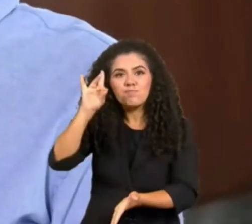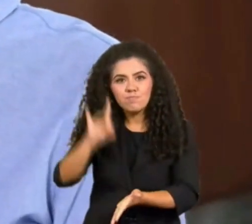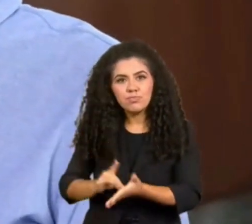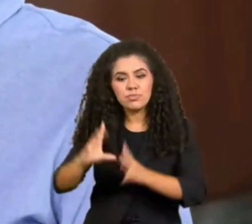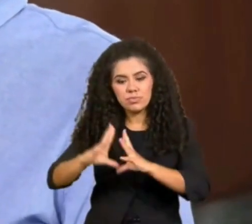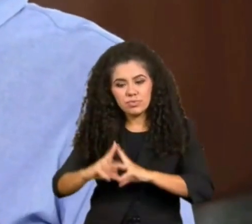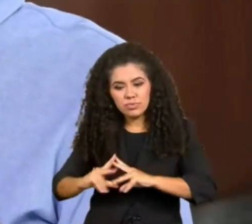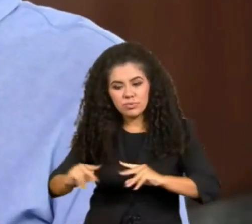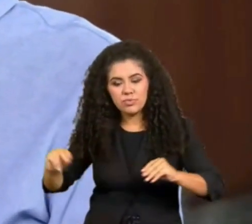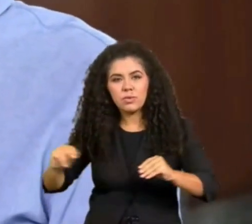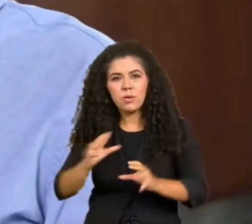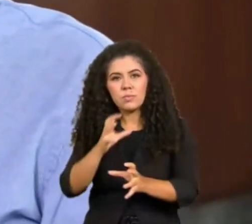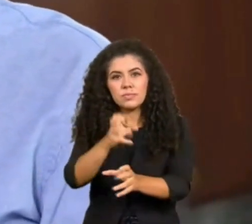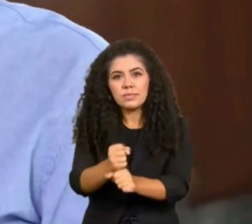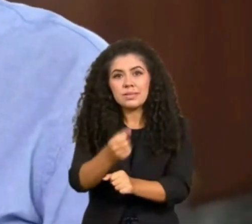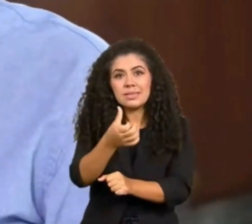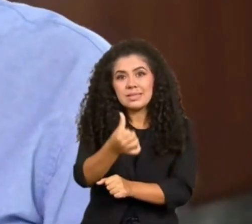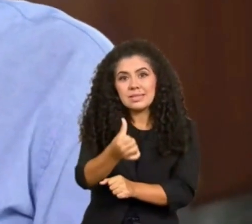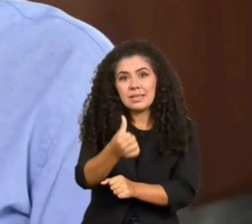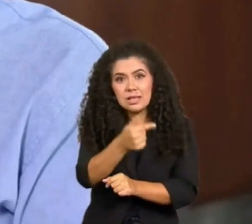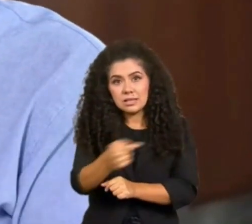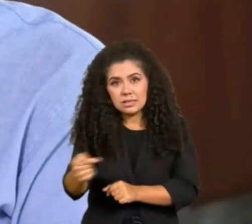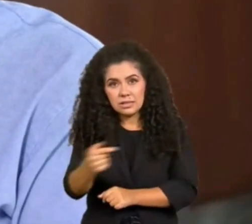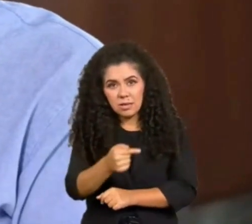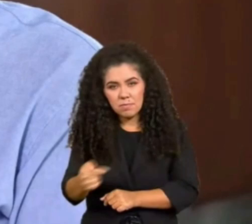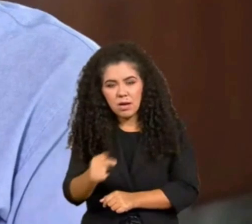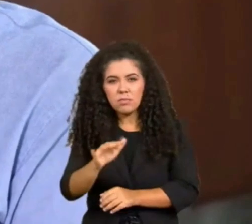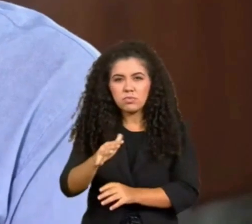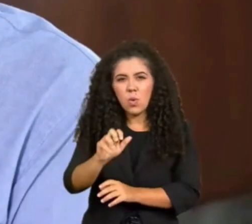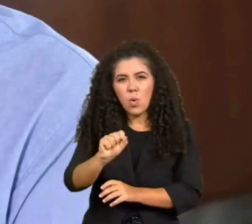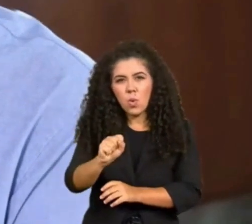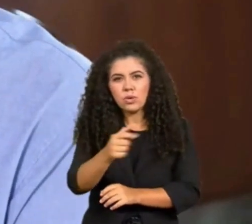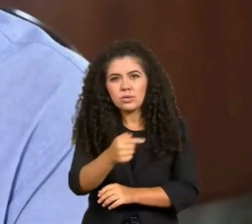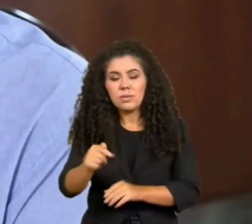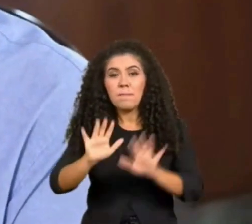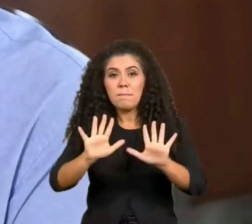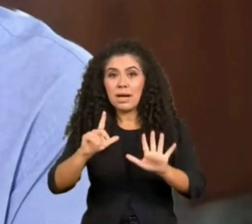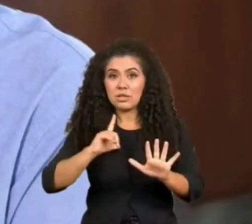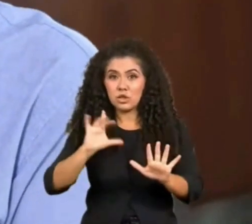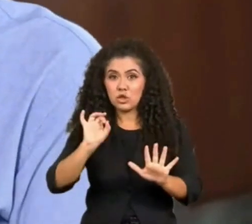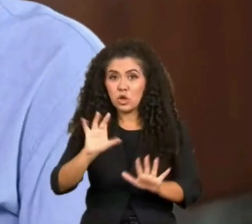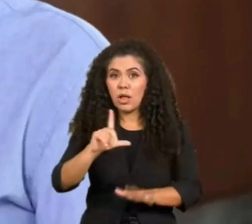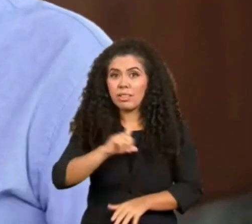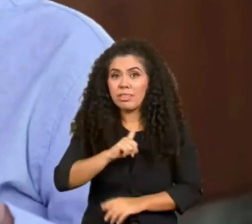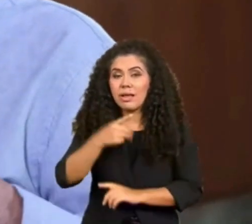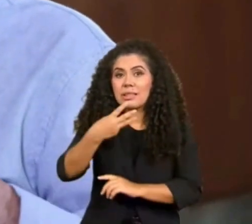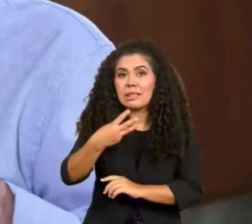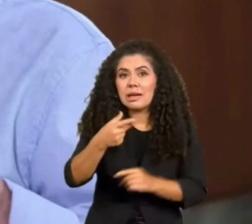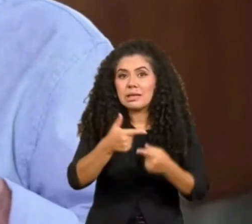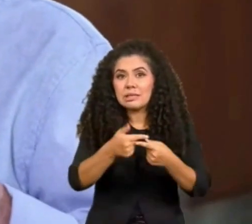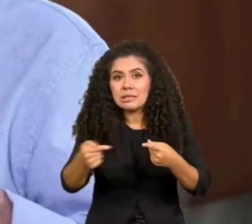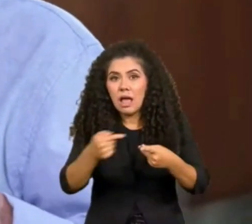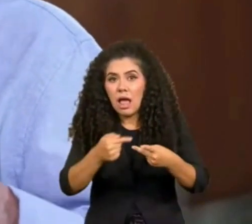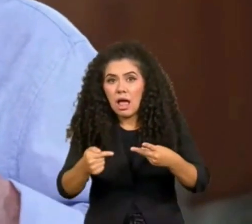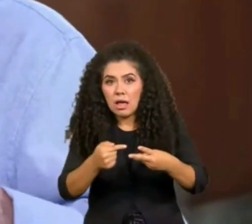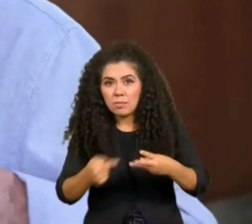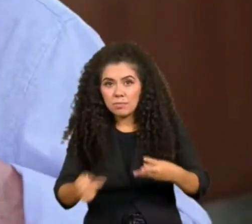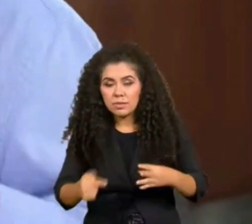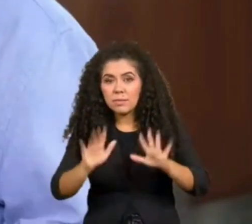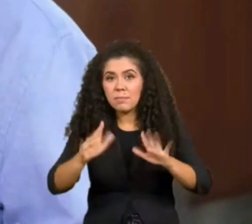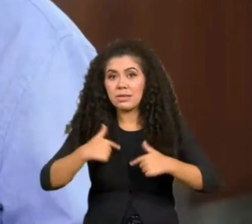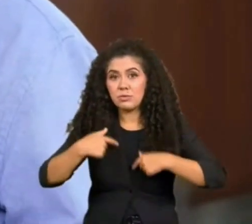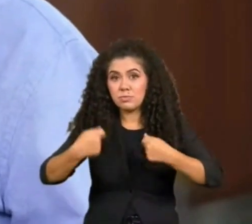semanas. Portanto, eu estou com 3 semanas só de cirurgia. Eu preciso tomar cuidado, porque o médico fala o seguinte: quando você é